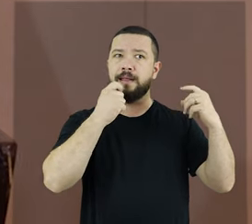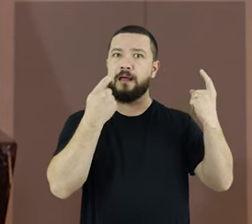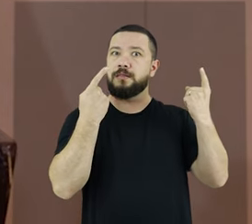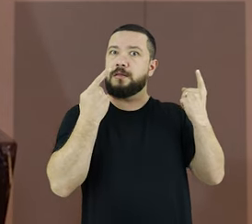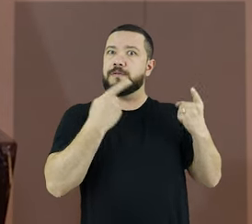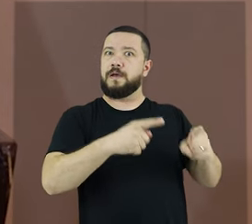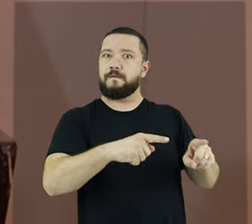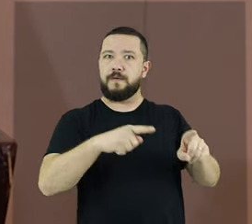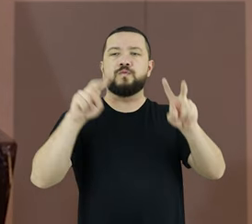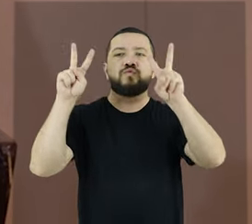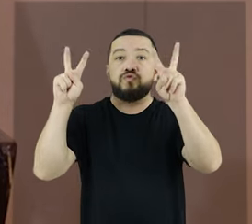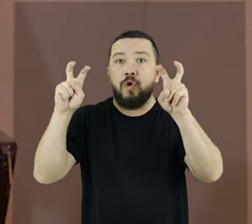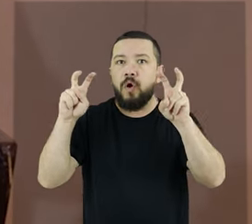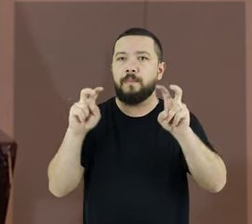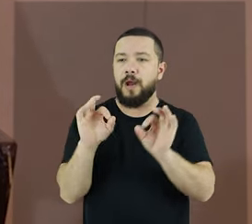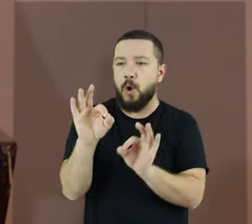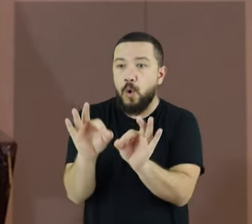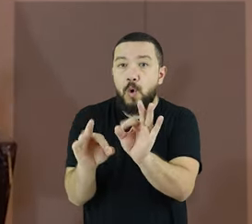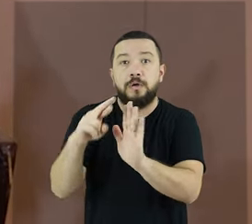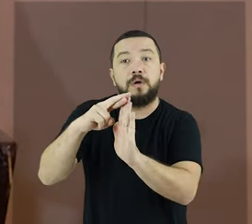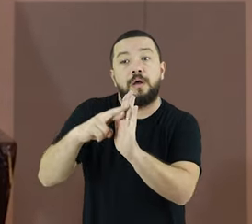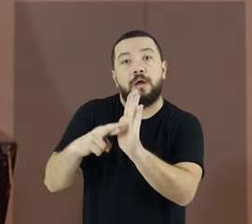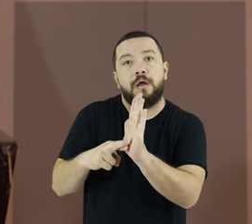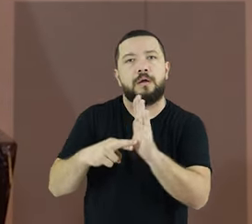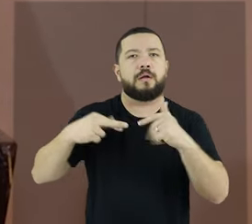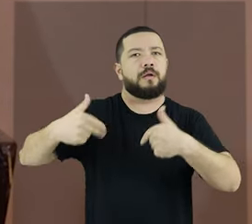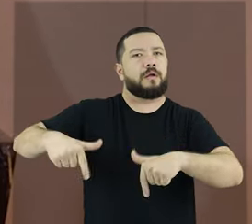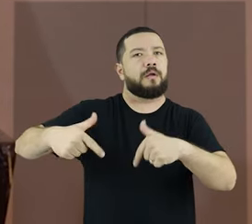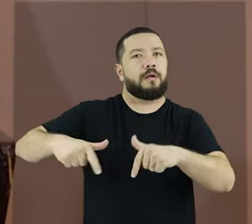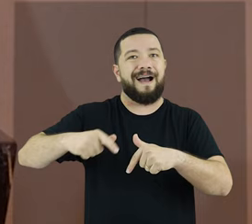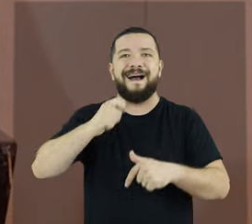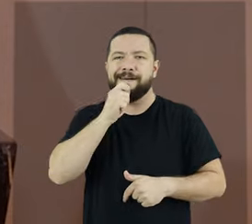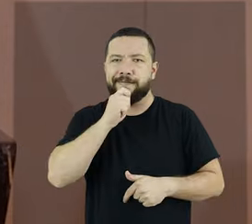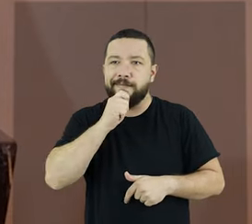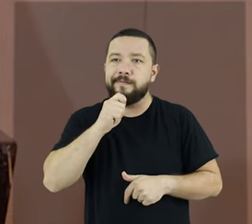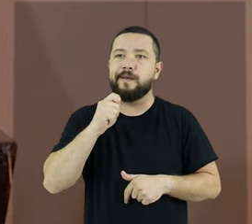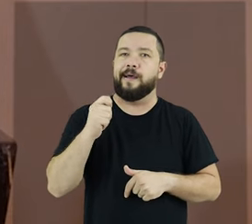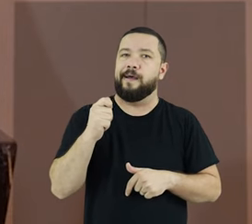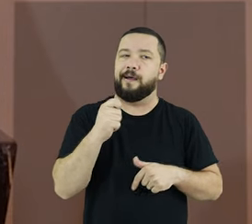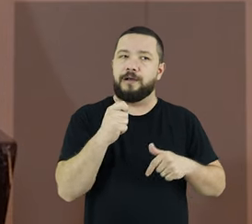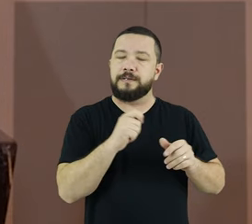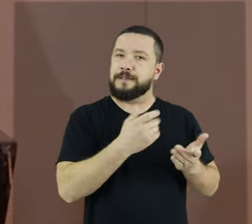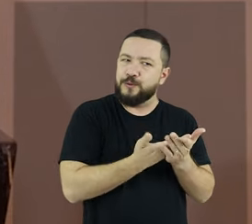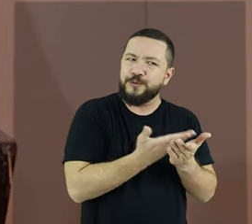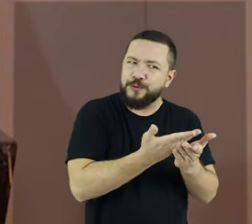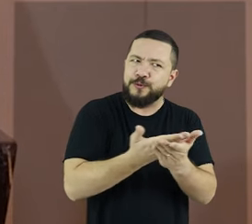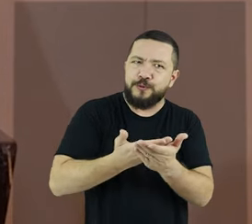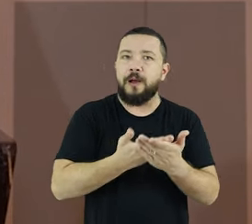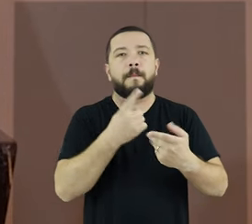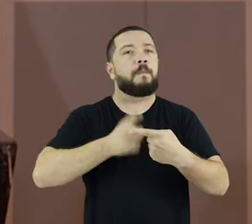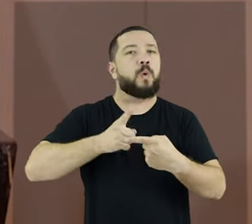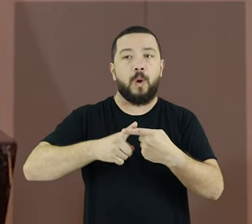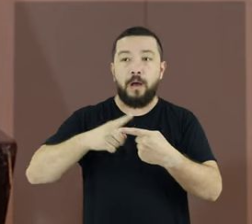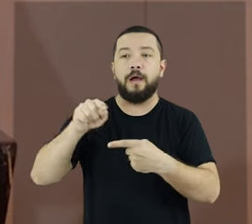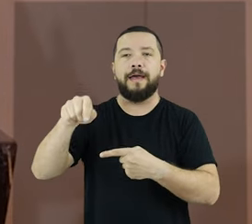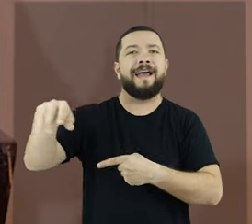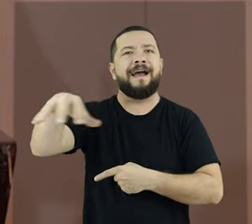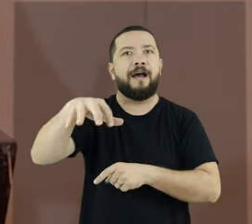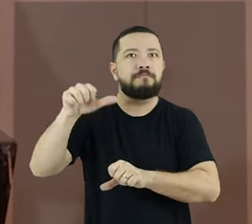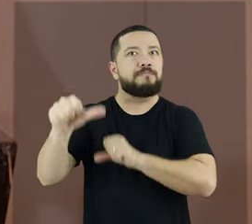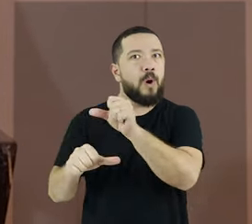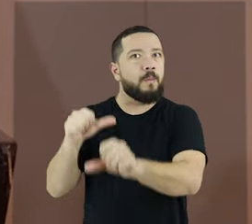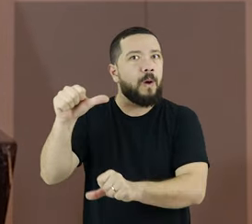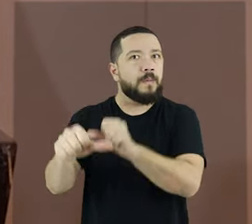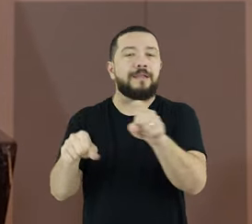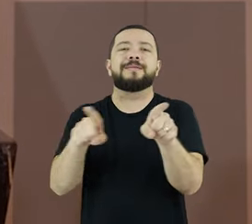trabalho. Nós temos tido muitas modificações em relação a essa temática nos últimos anos, sobretudo em face